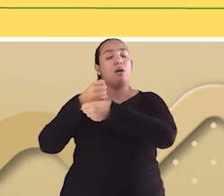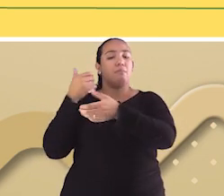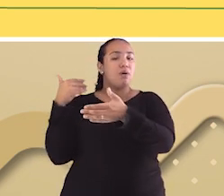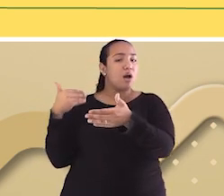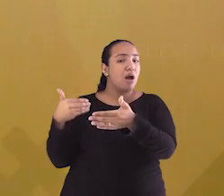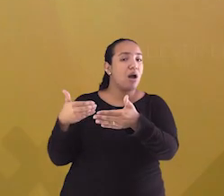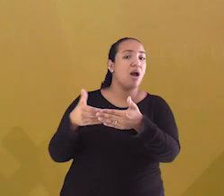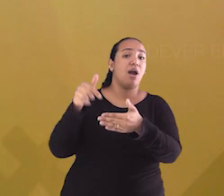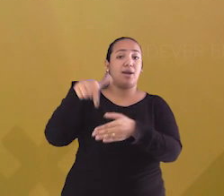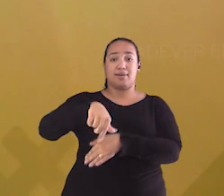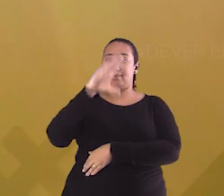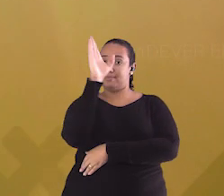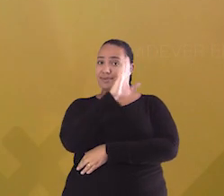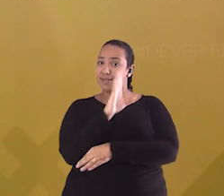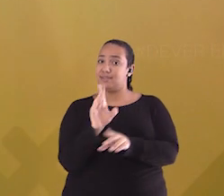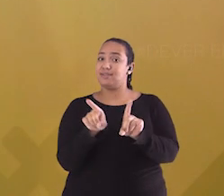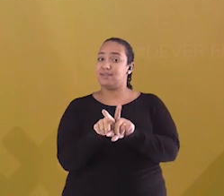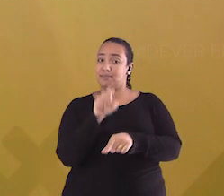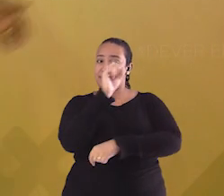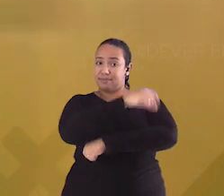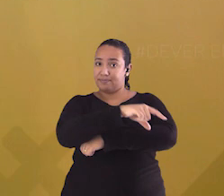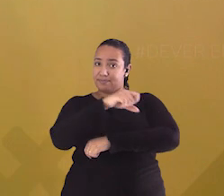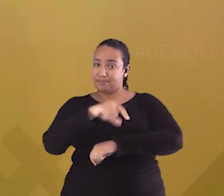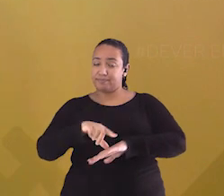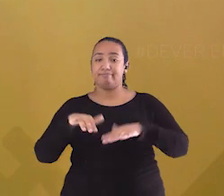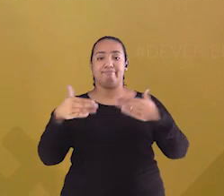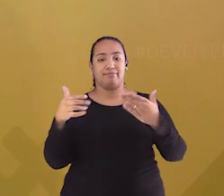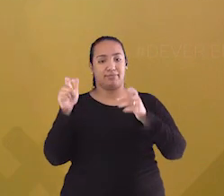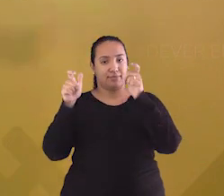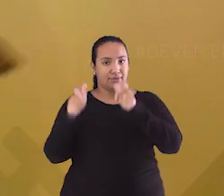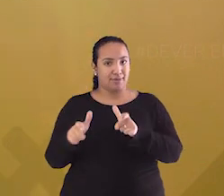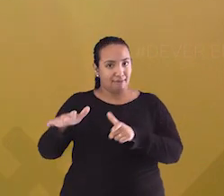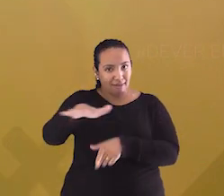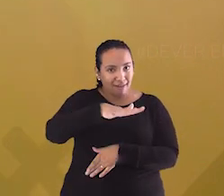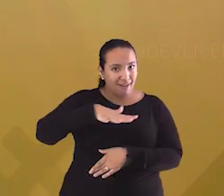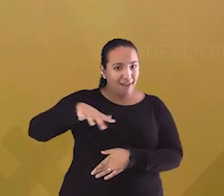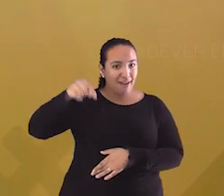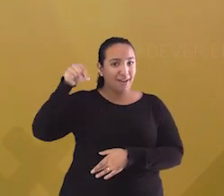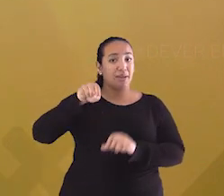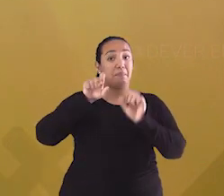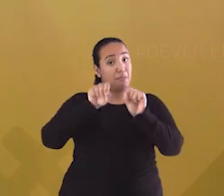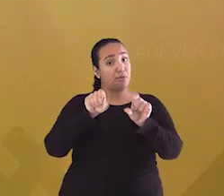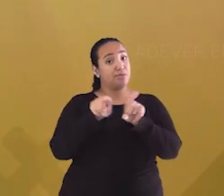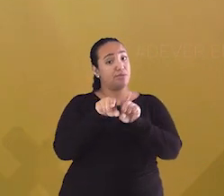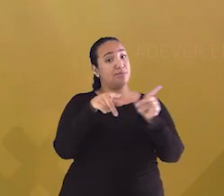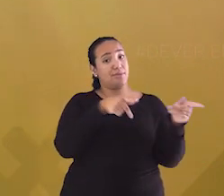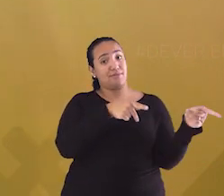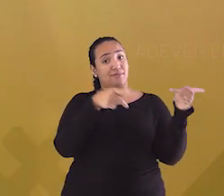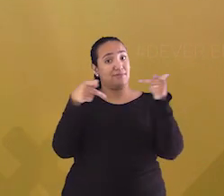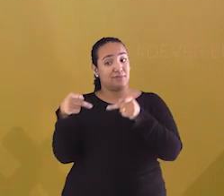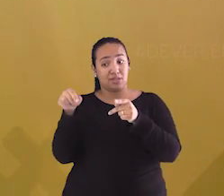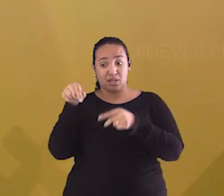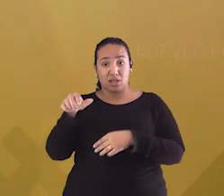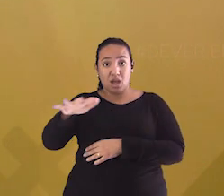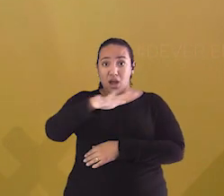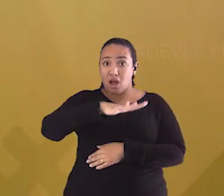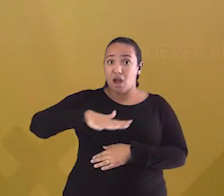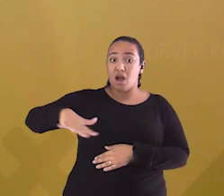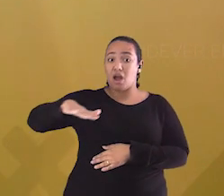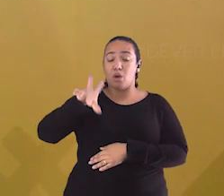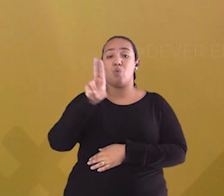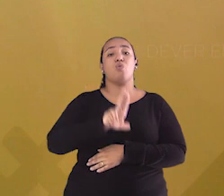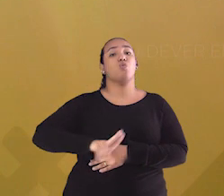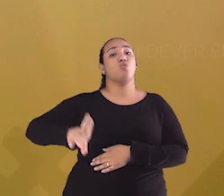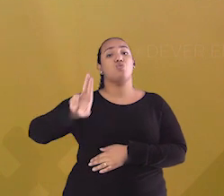Brasil também. Inclusive, este lugar, o Bosque das Cerejeiras, pode ser visitado e tem sido um local